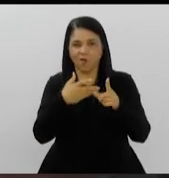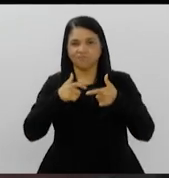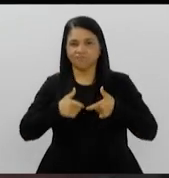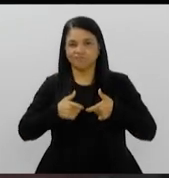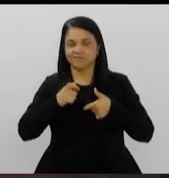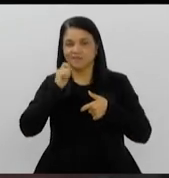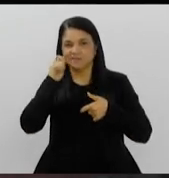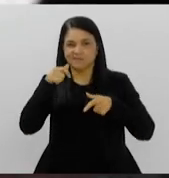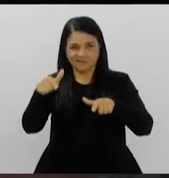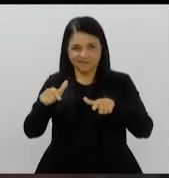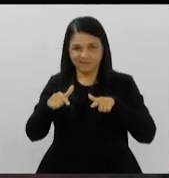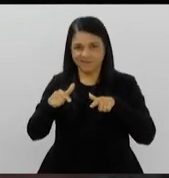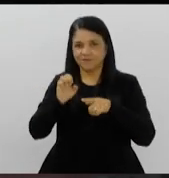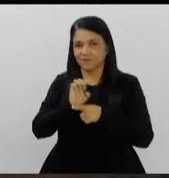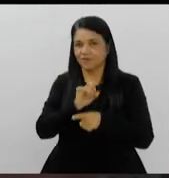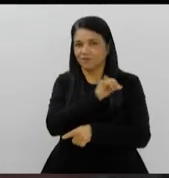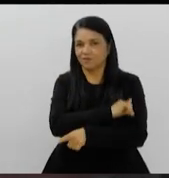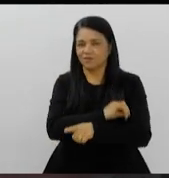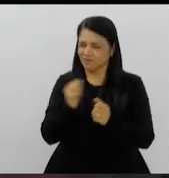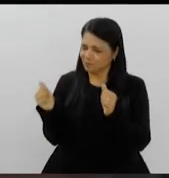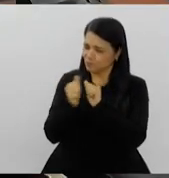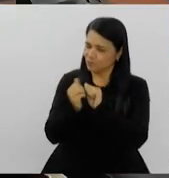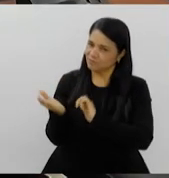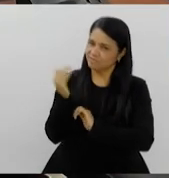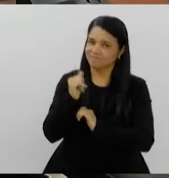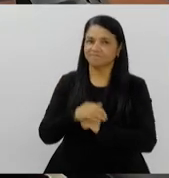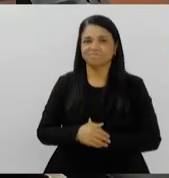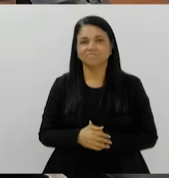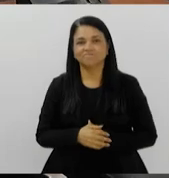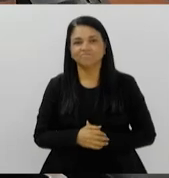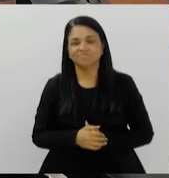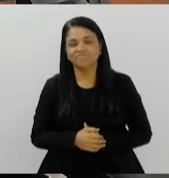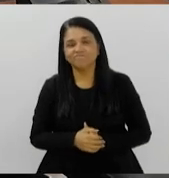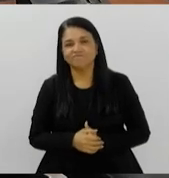do Rio de Janeiro. Vamos juntos, pessoal.